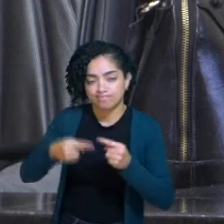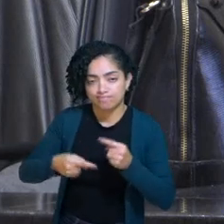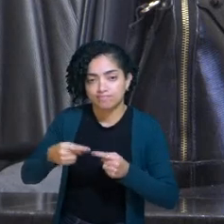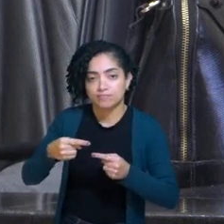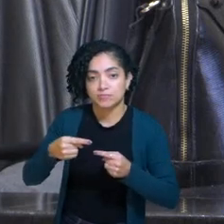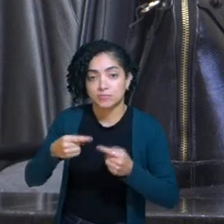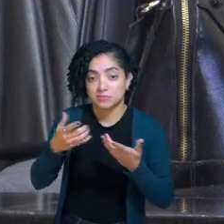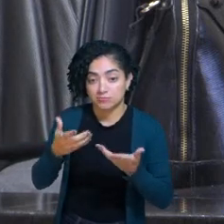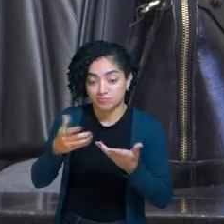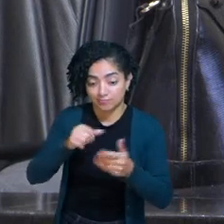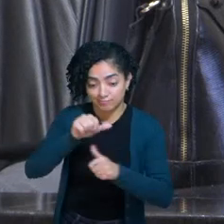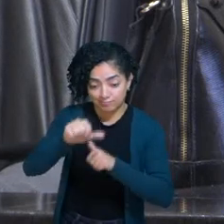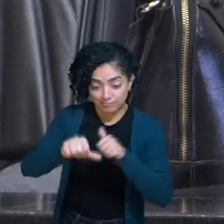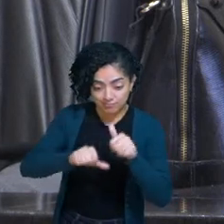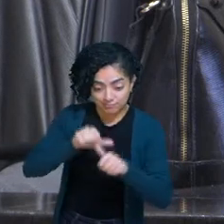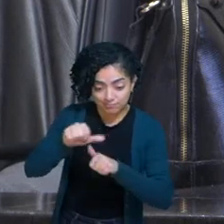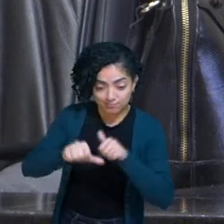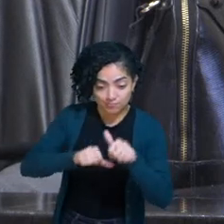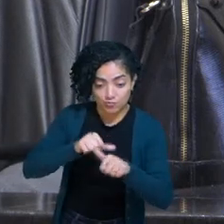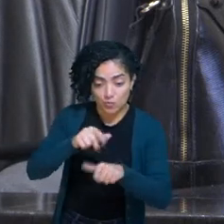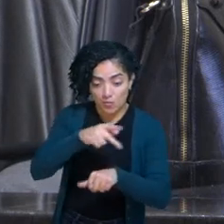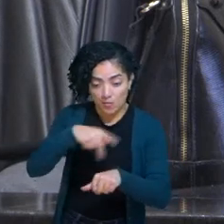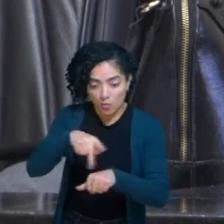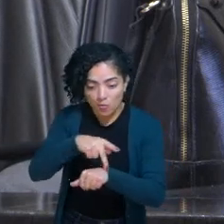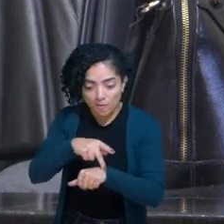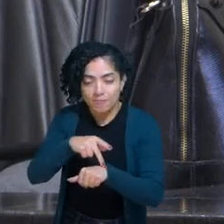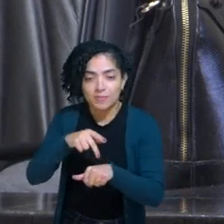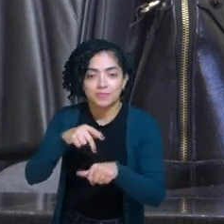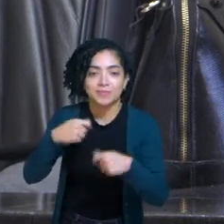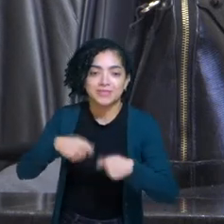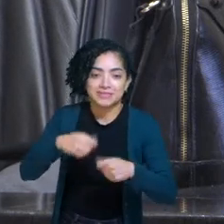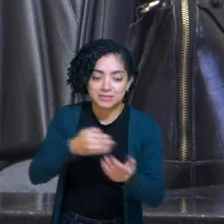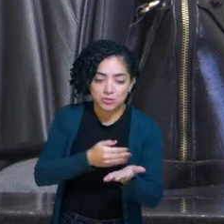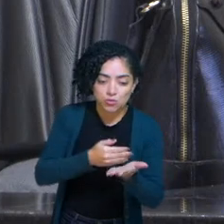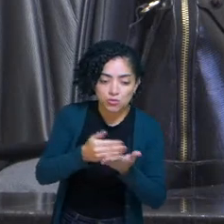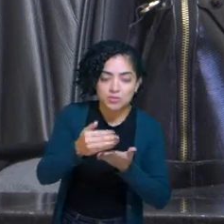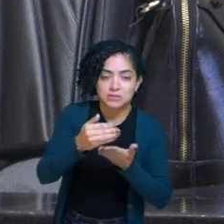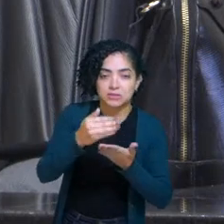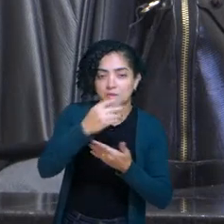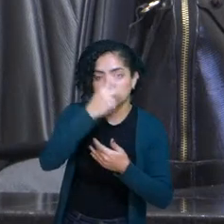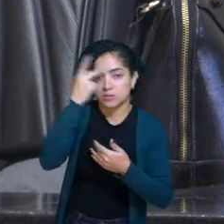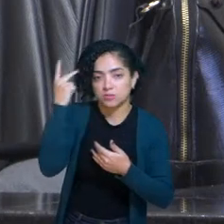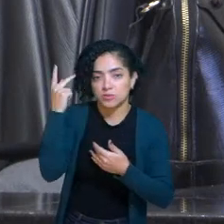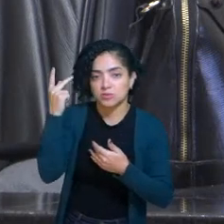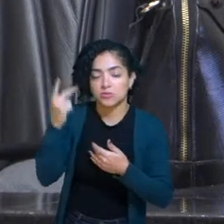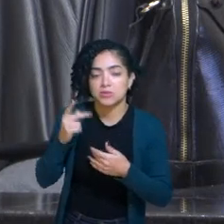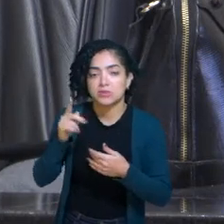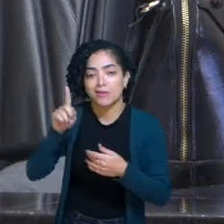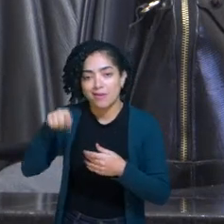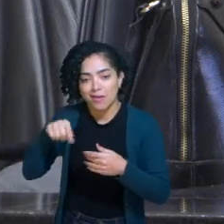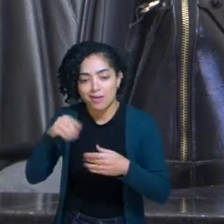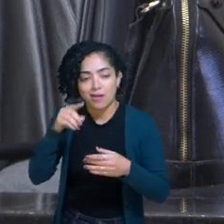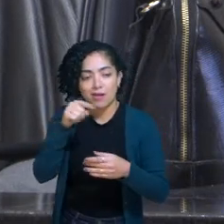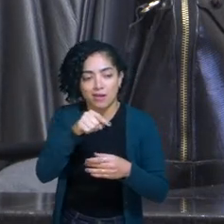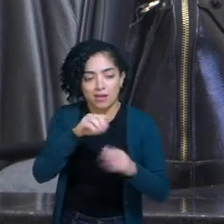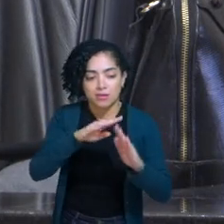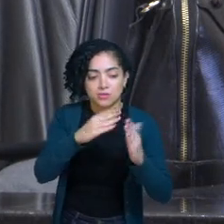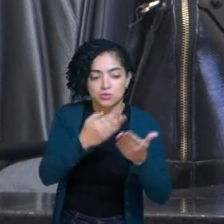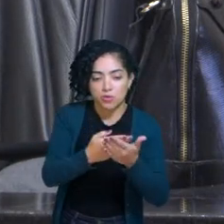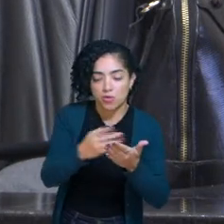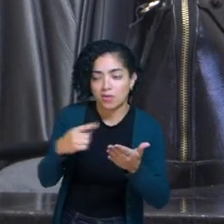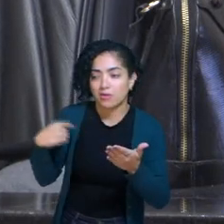gente quer transformar o país precisa transformar as pessoas e quem transforma as pessoas realmente é a escola somos nossos